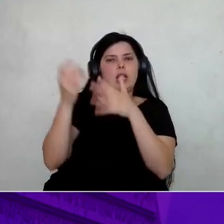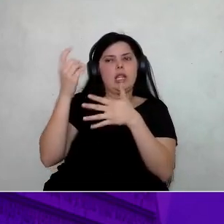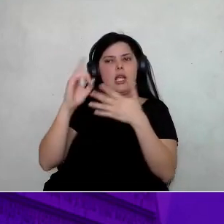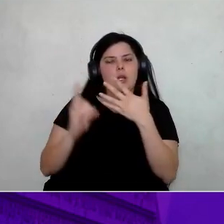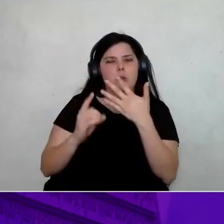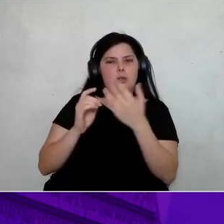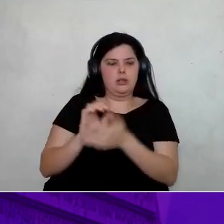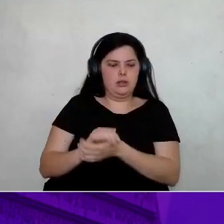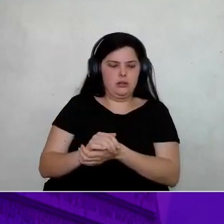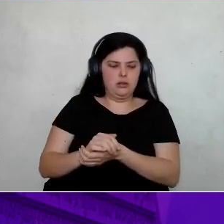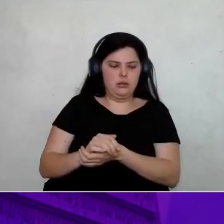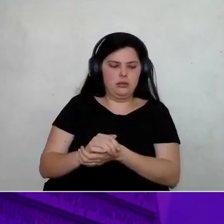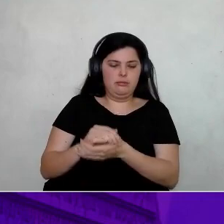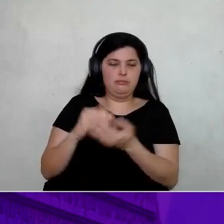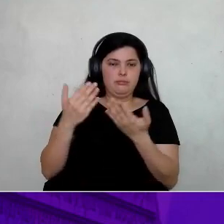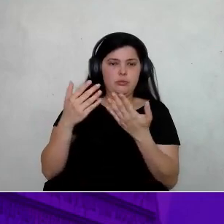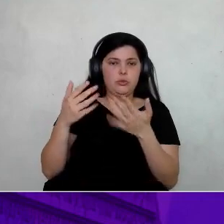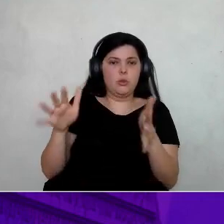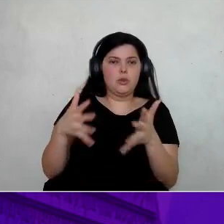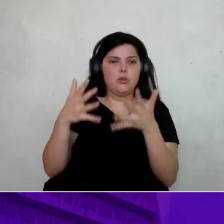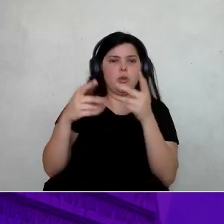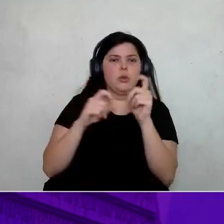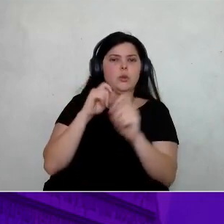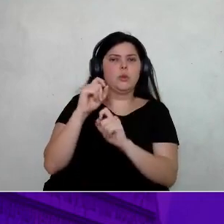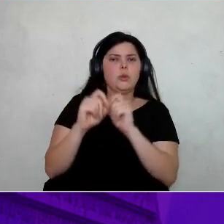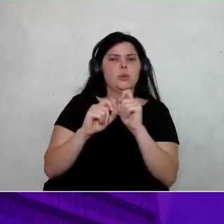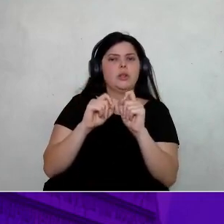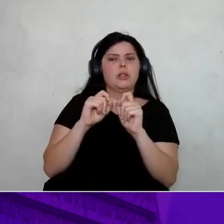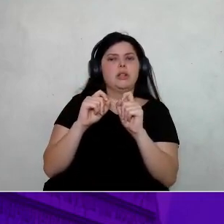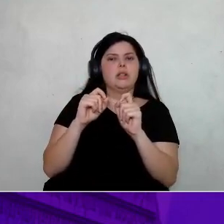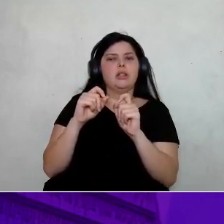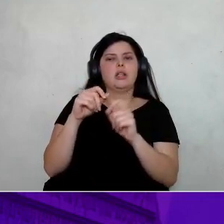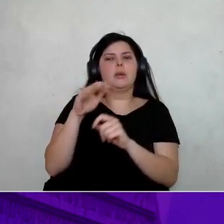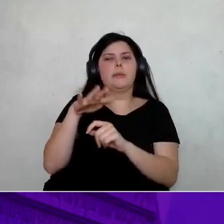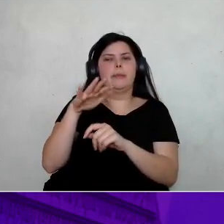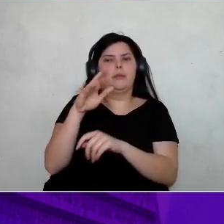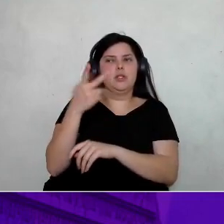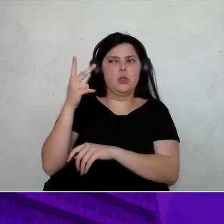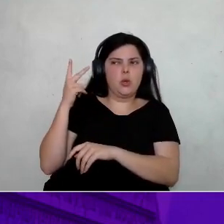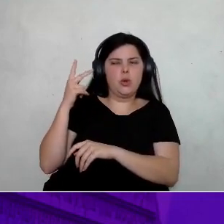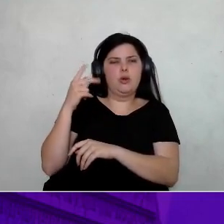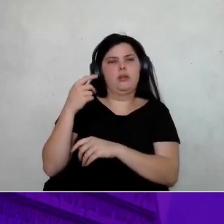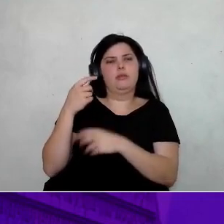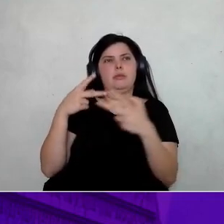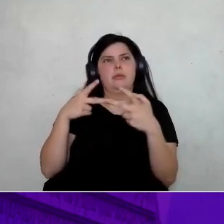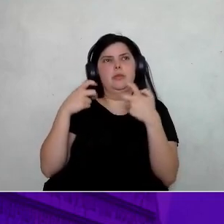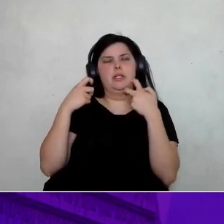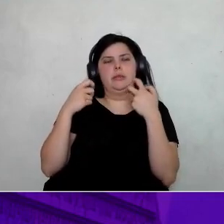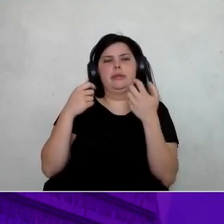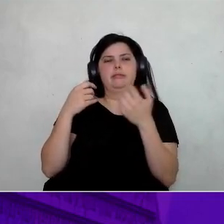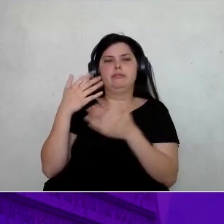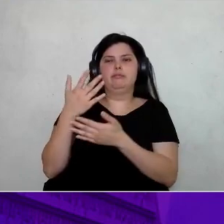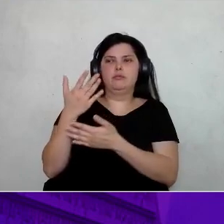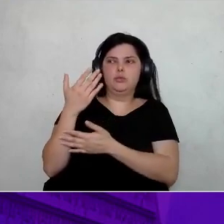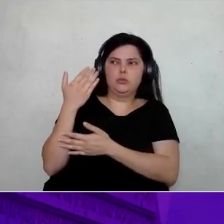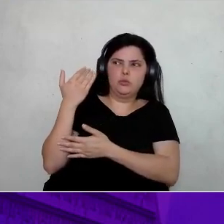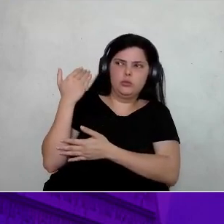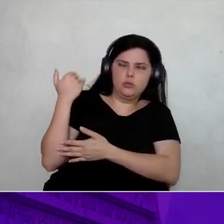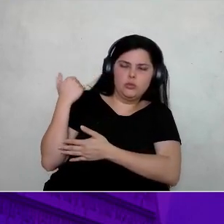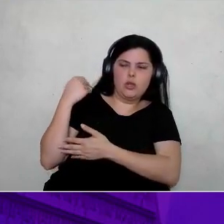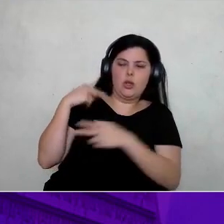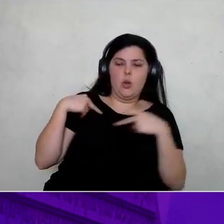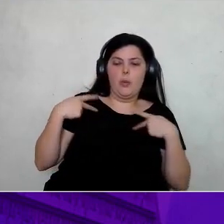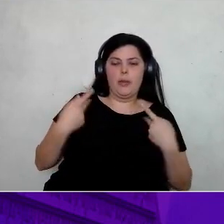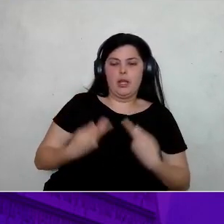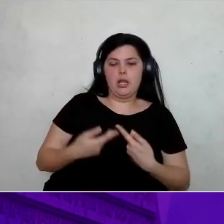E esses motivadores, eles vêm um pouco com um viés histórico. Vocês vão ver que, desde os primórdios, a humanidade ela sempre